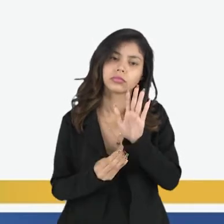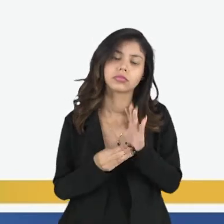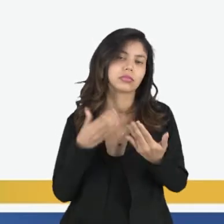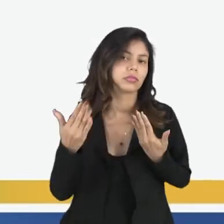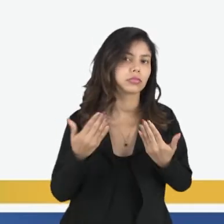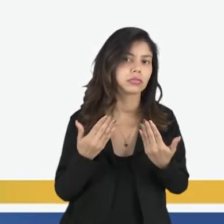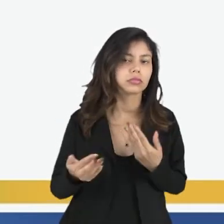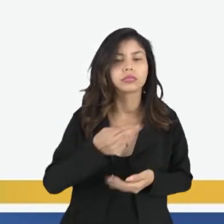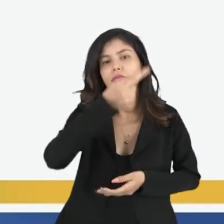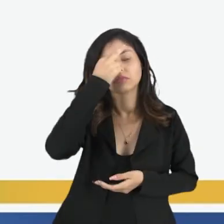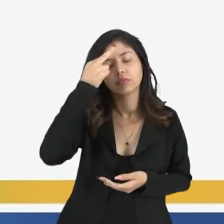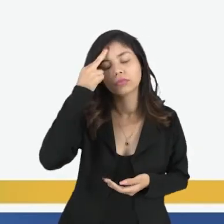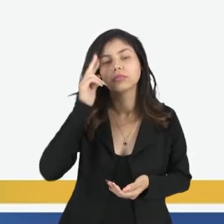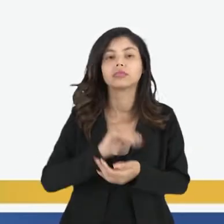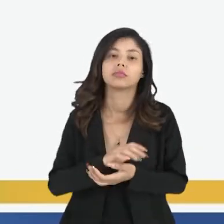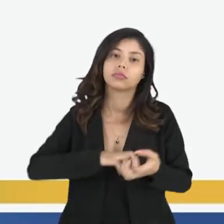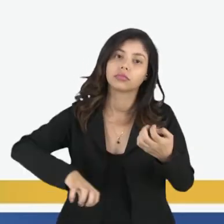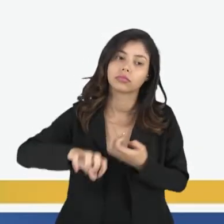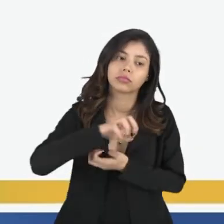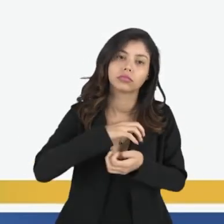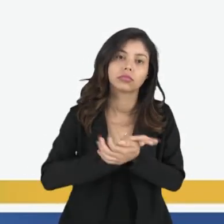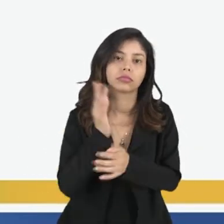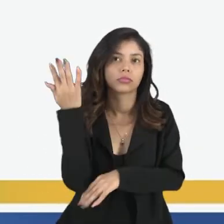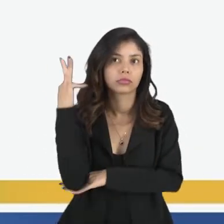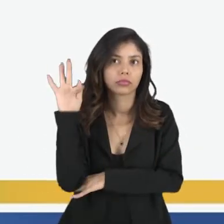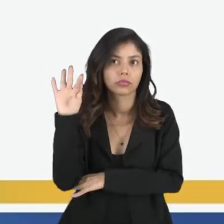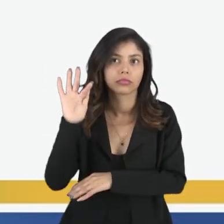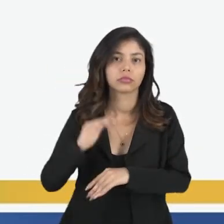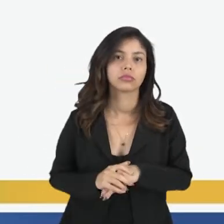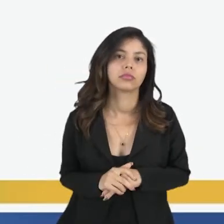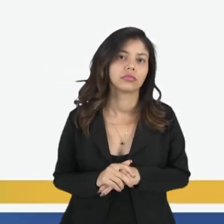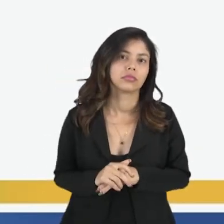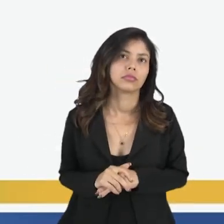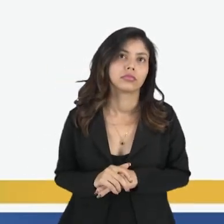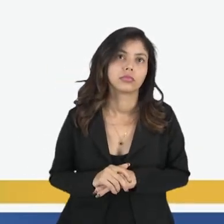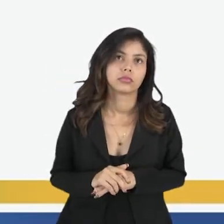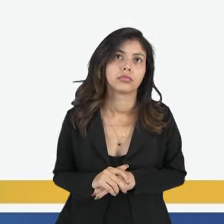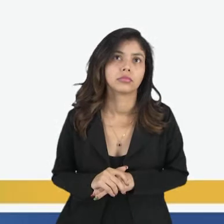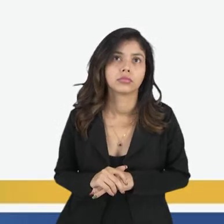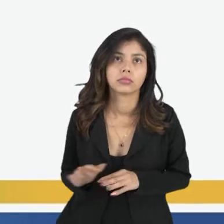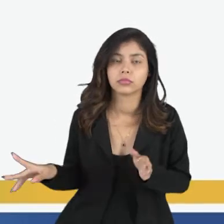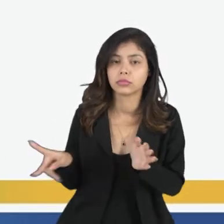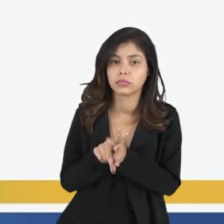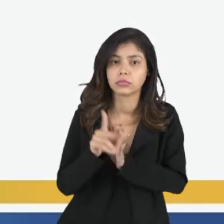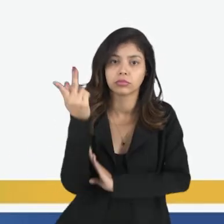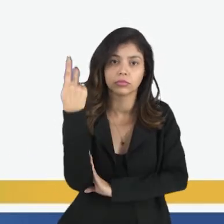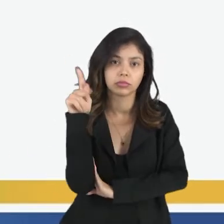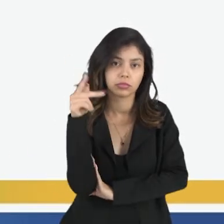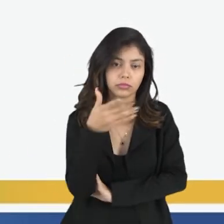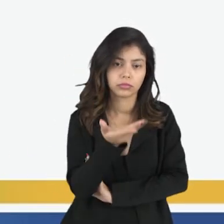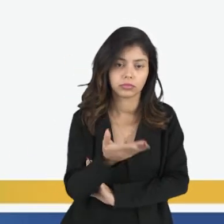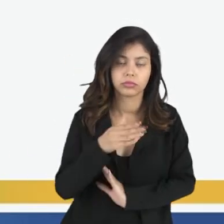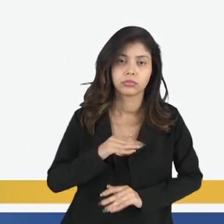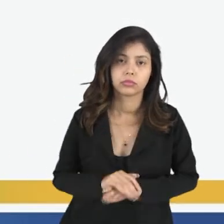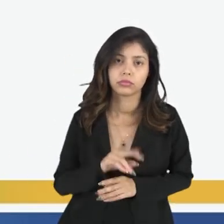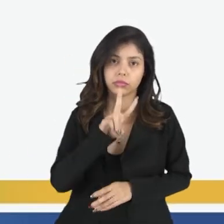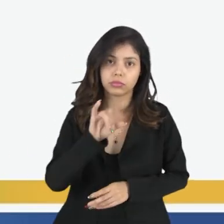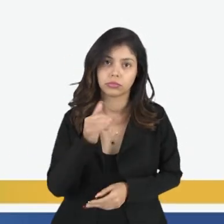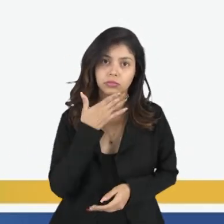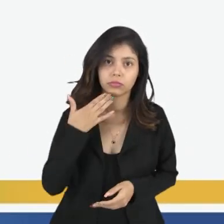da Revolução Industrial e da Revolução Francesa, que ela é concomitante a esse período, elas